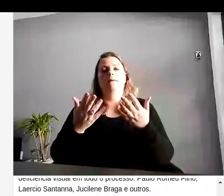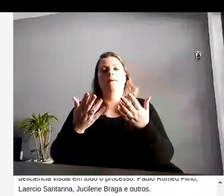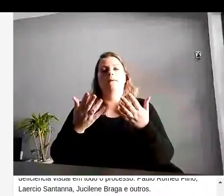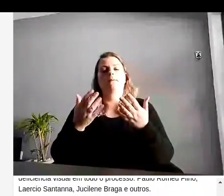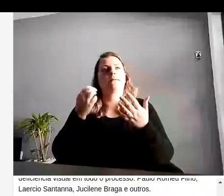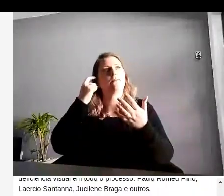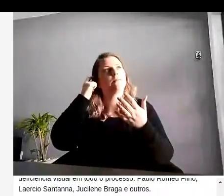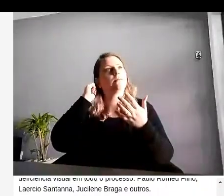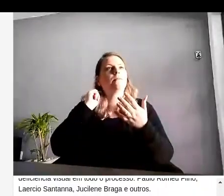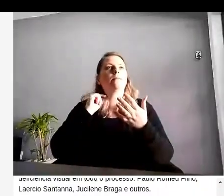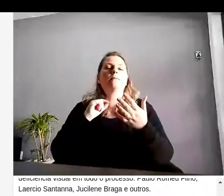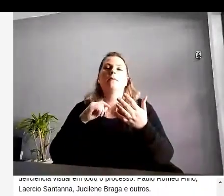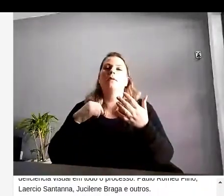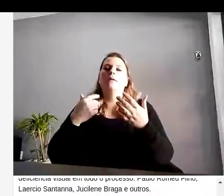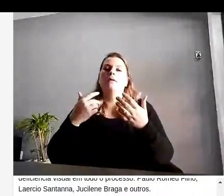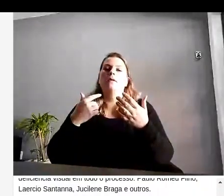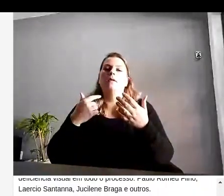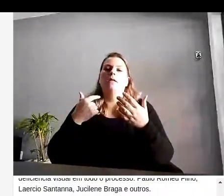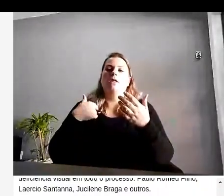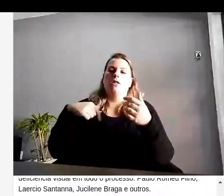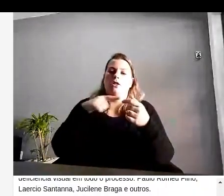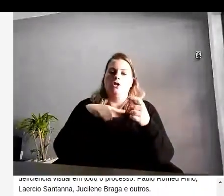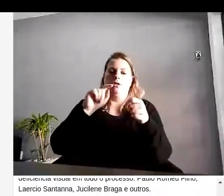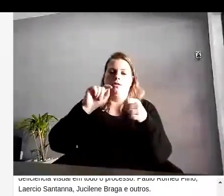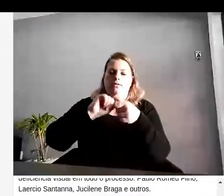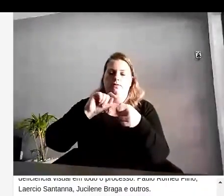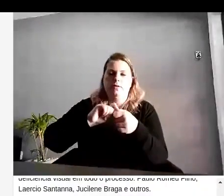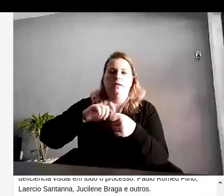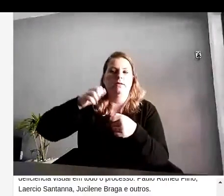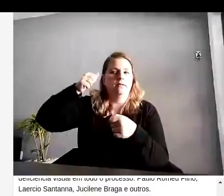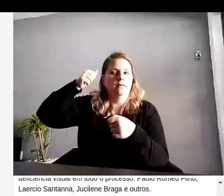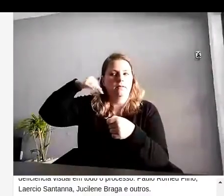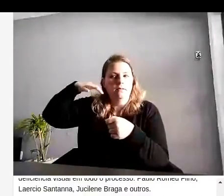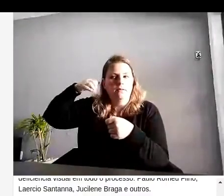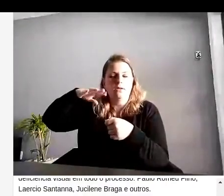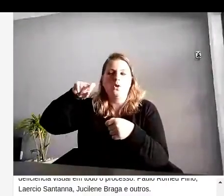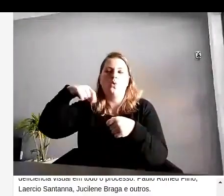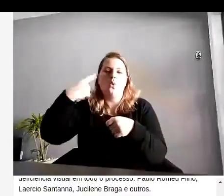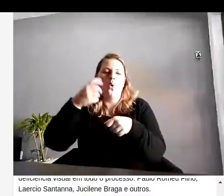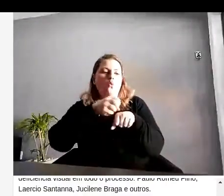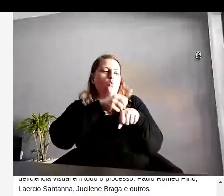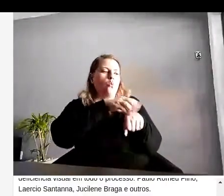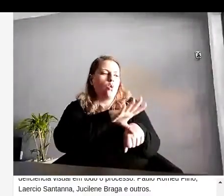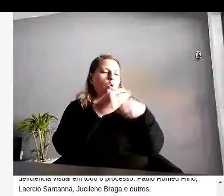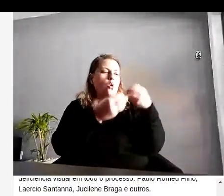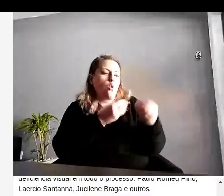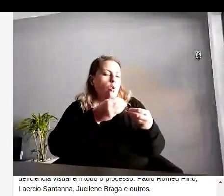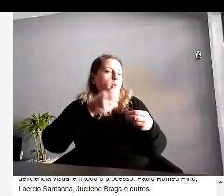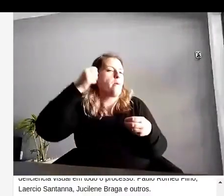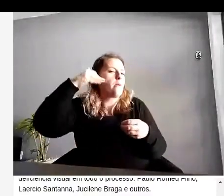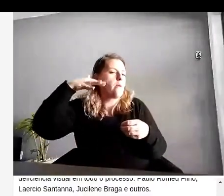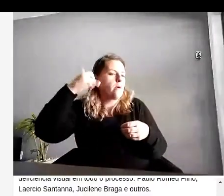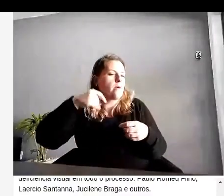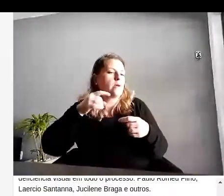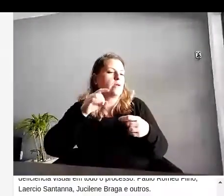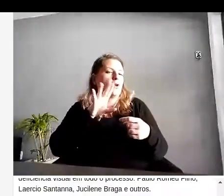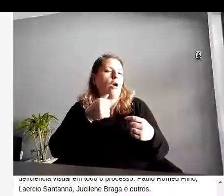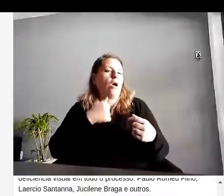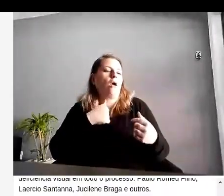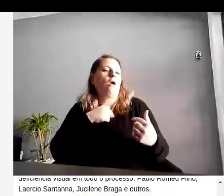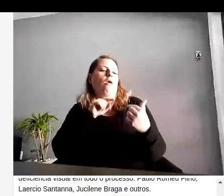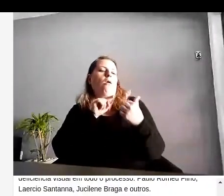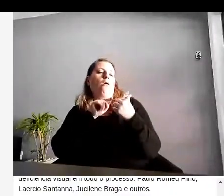não fazemos a audiodescrição ou a consultoria da audiodescrição só de acordo com as nossas convicções ou com